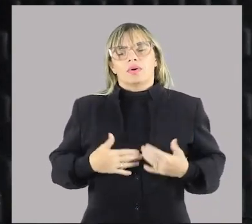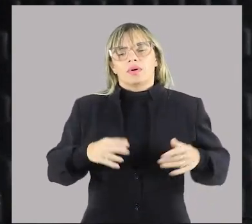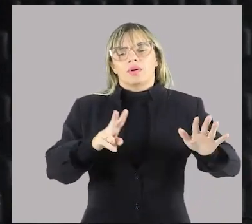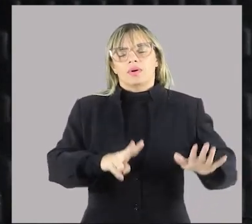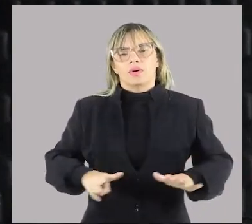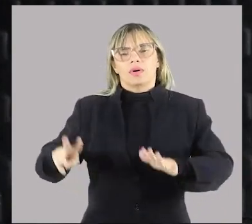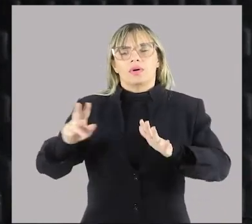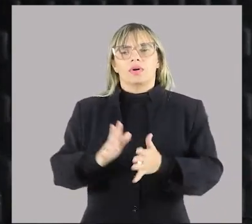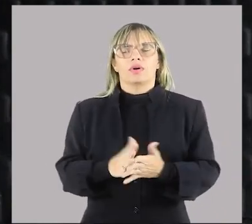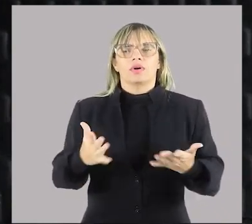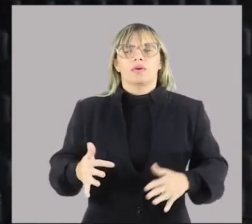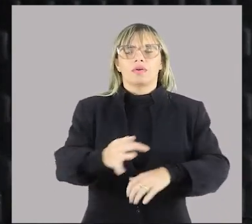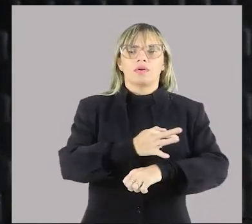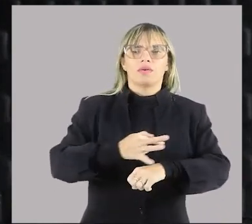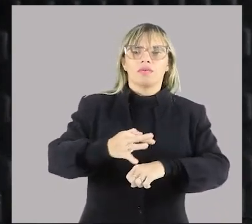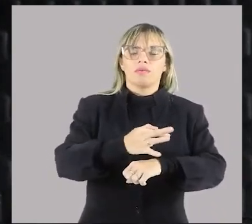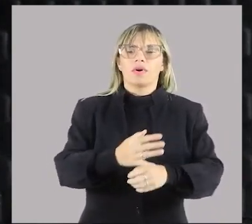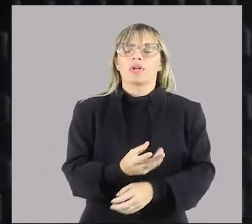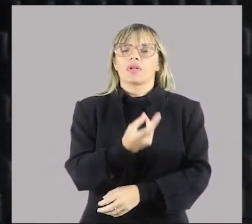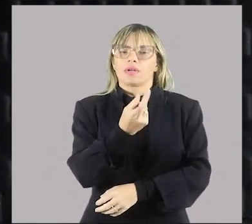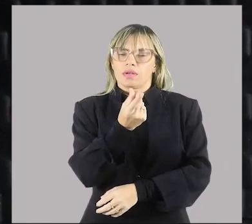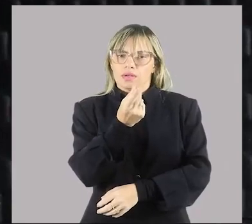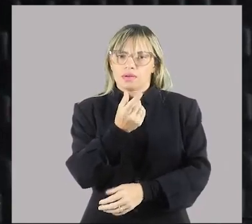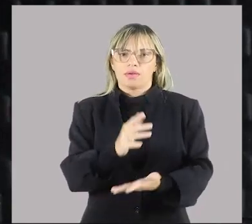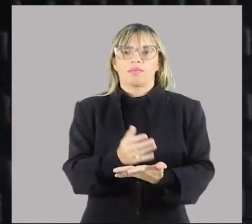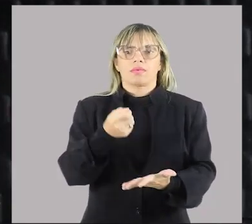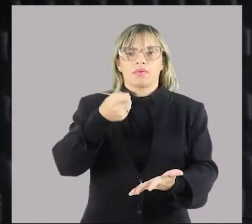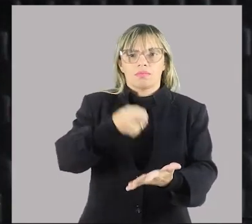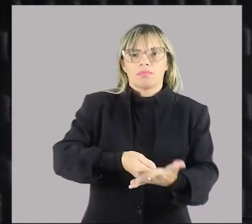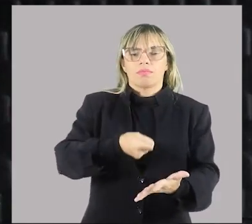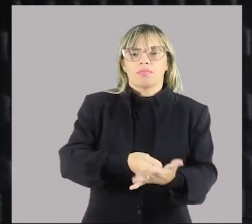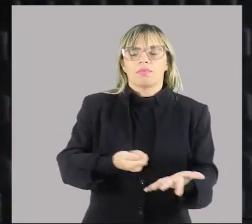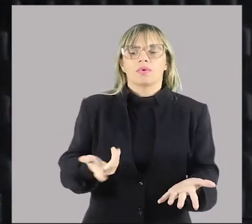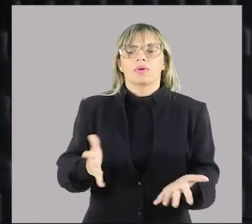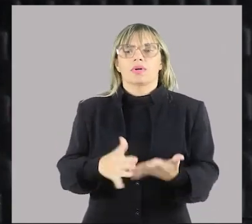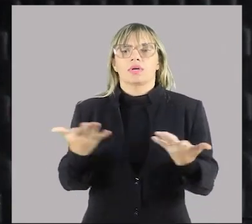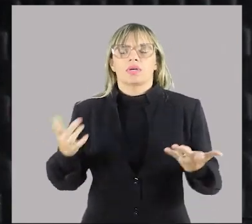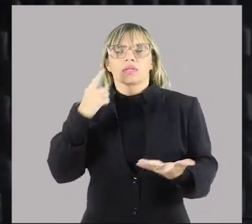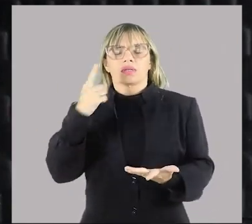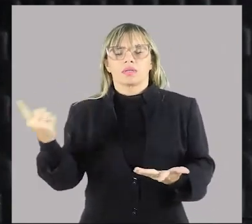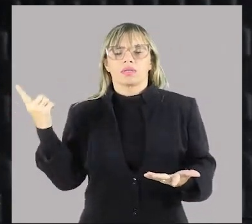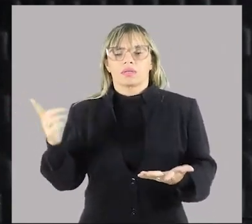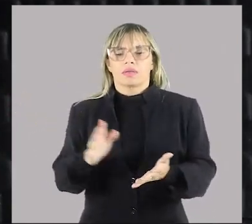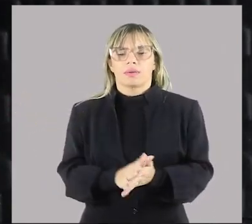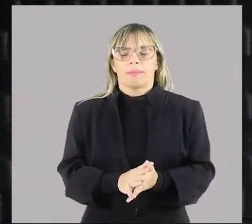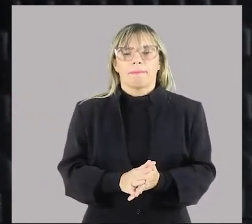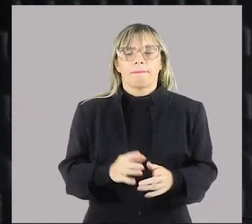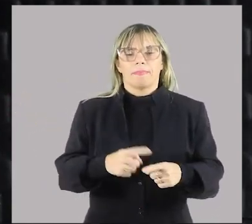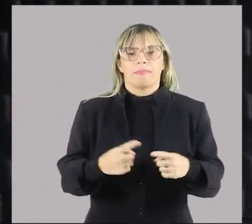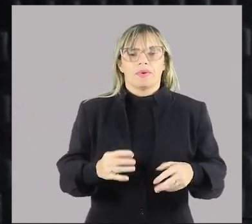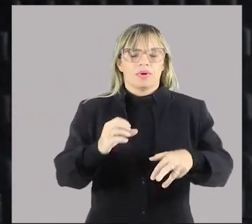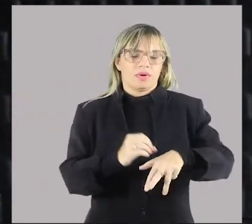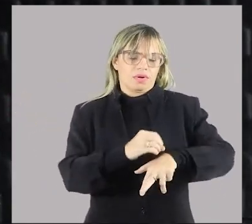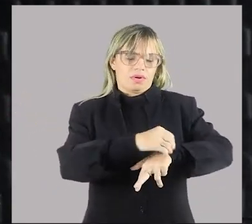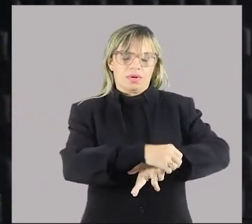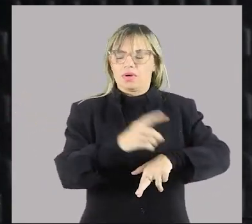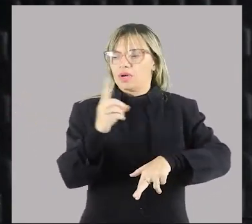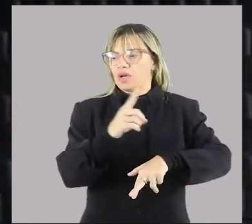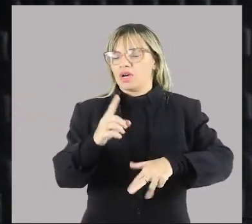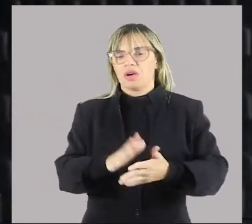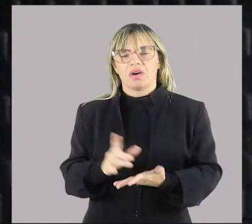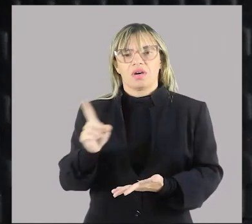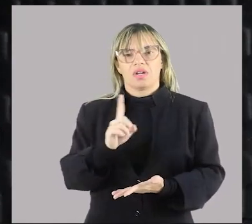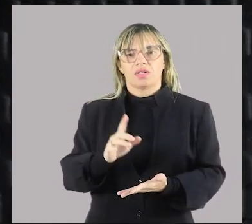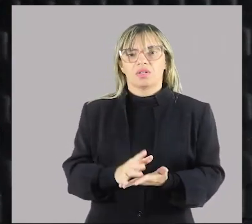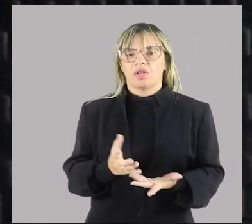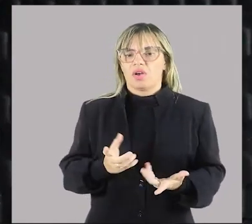férias remunerada. E esse operariado não é atendido pelo Estado oligárquico, que não tem